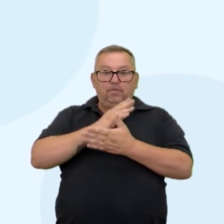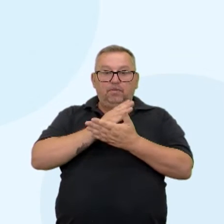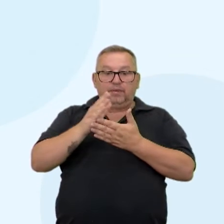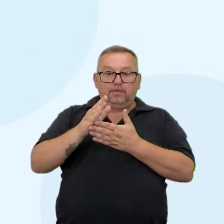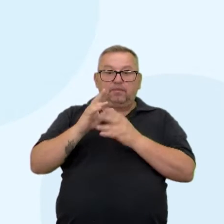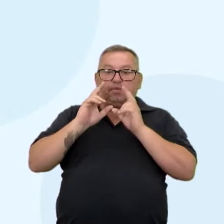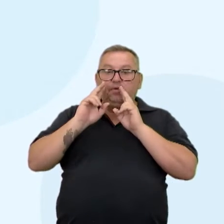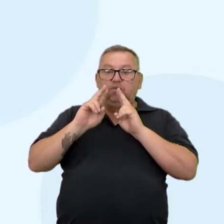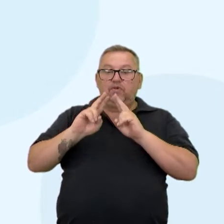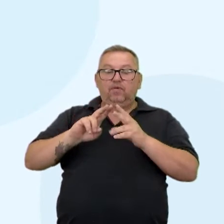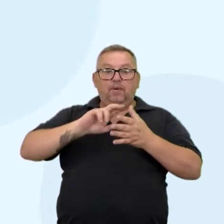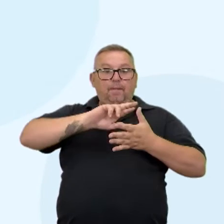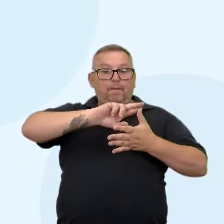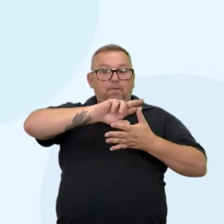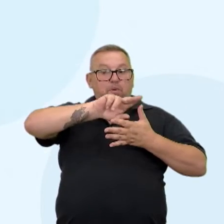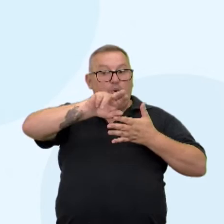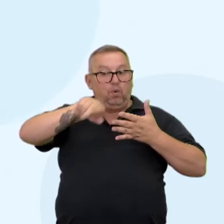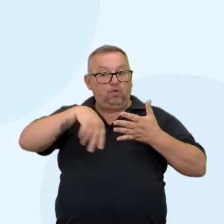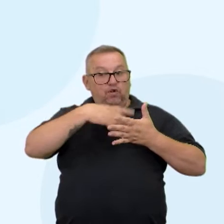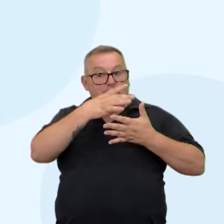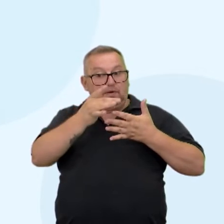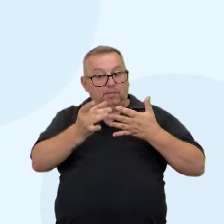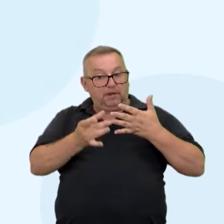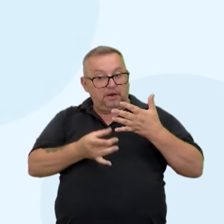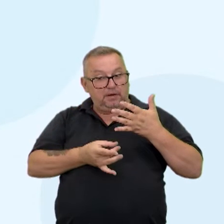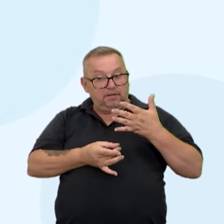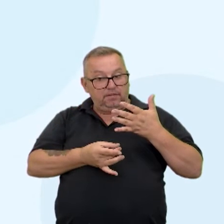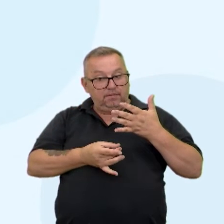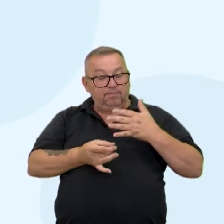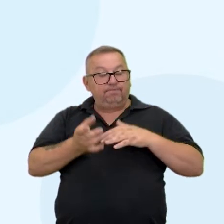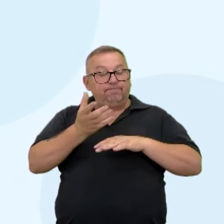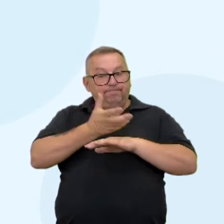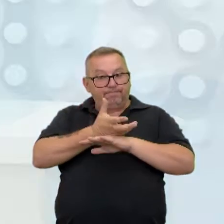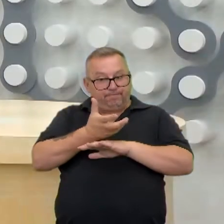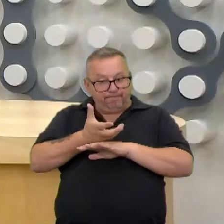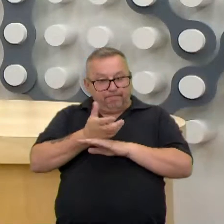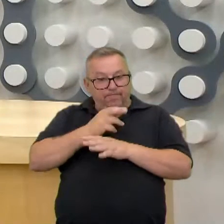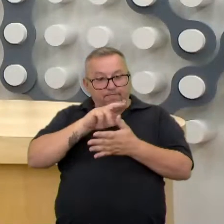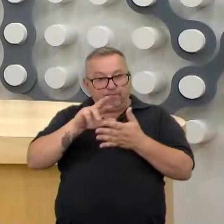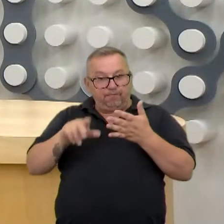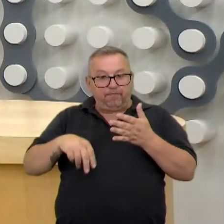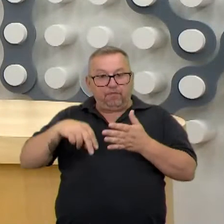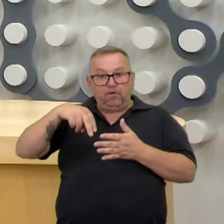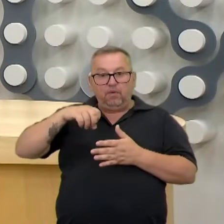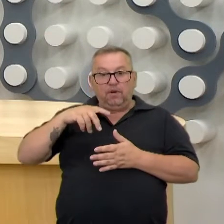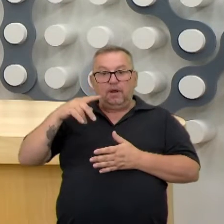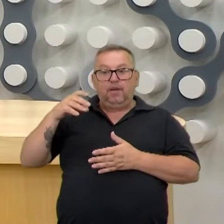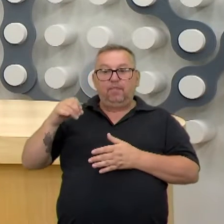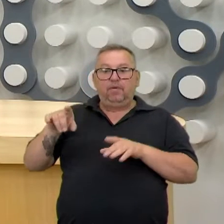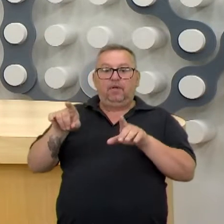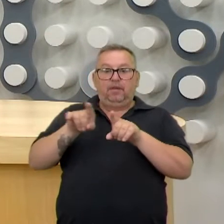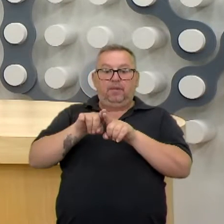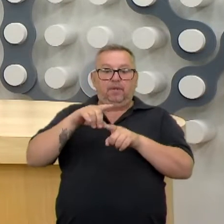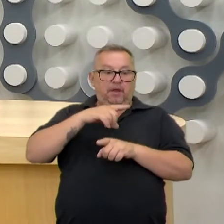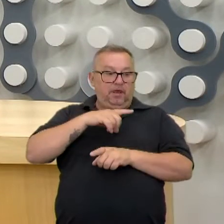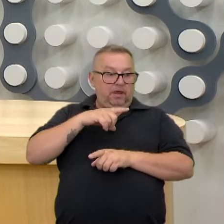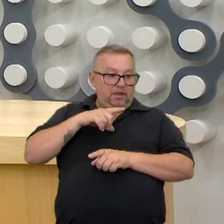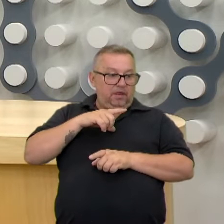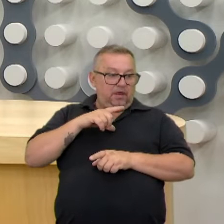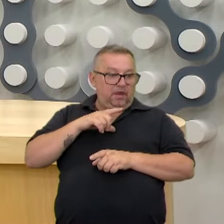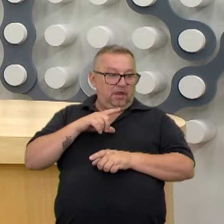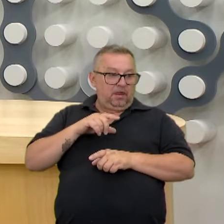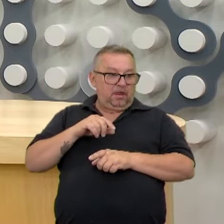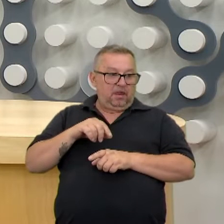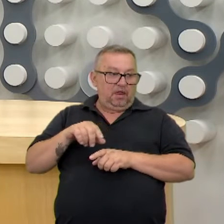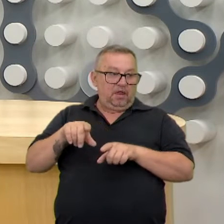uma perspectiva multidisciplinar. O legal do NEPO, né, que é um núcleo de estudos, também, né,